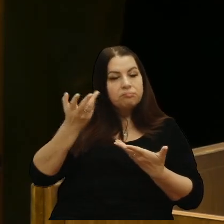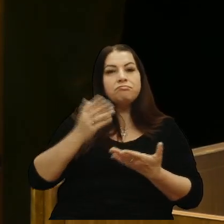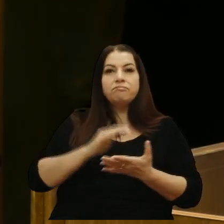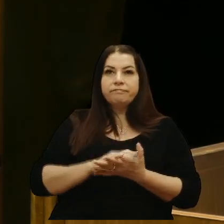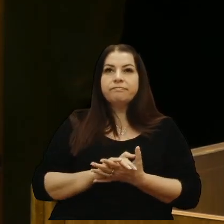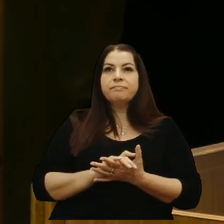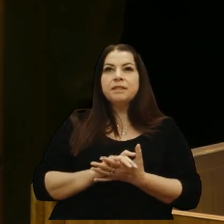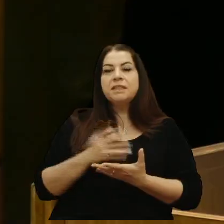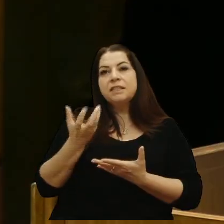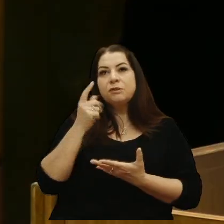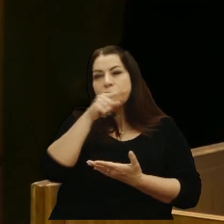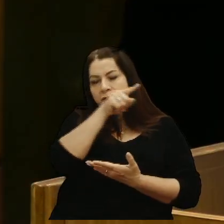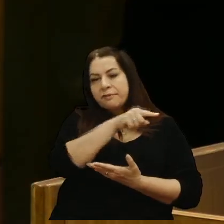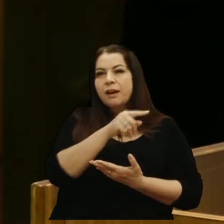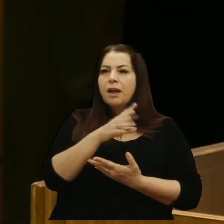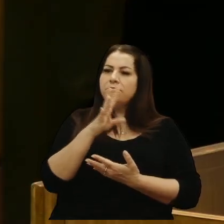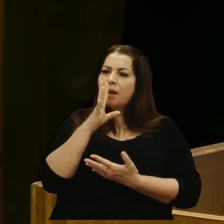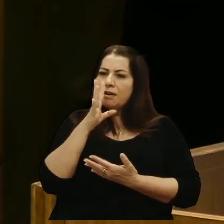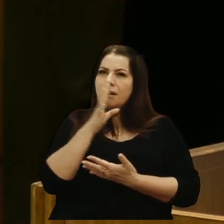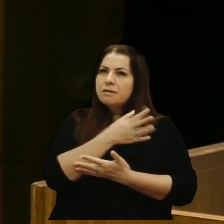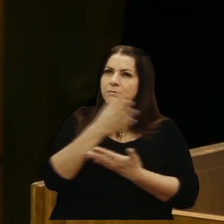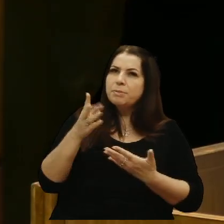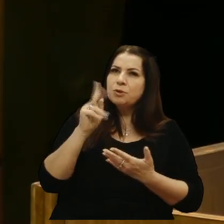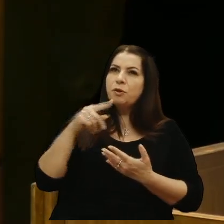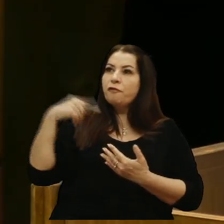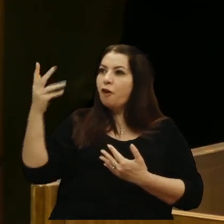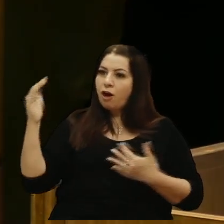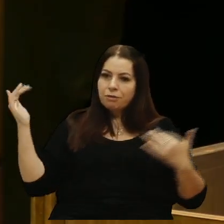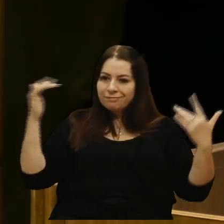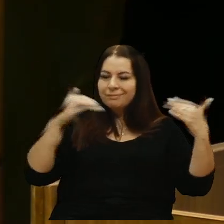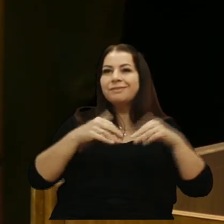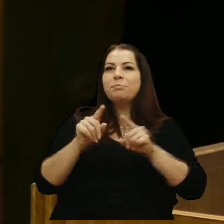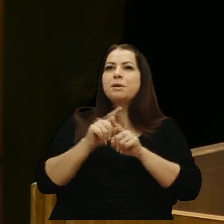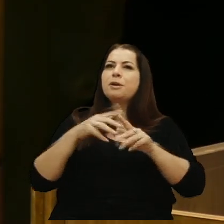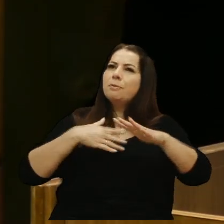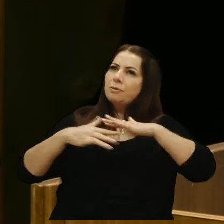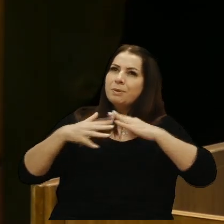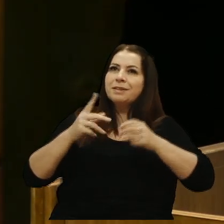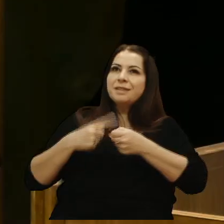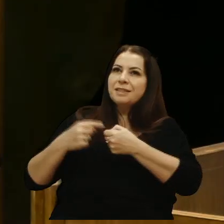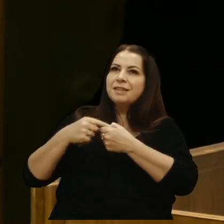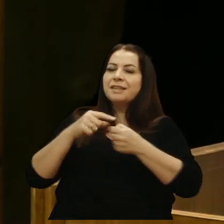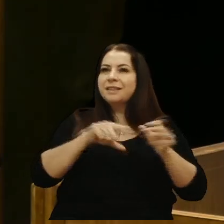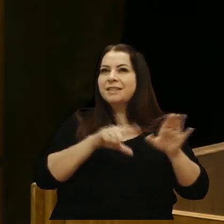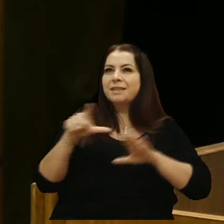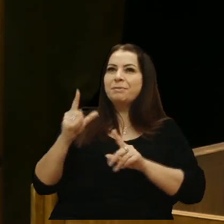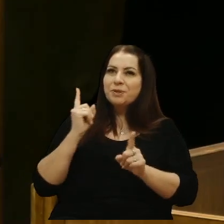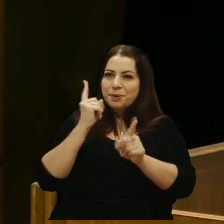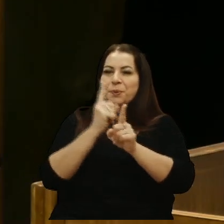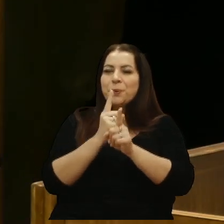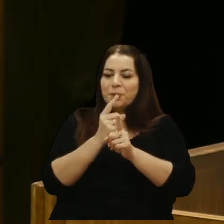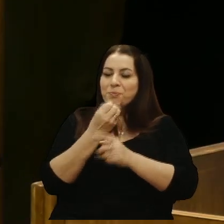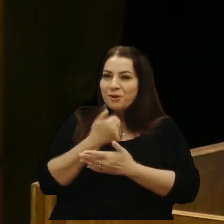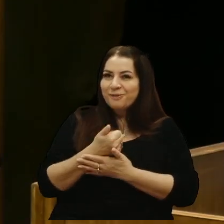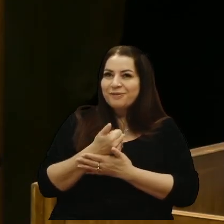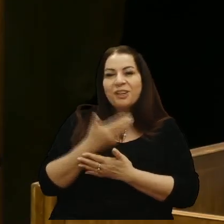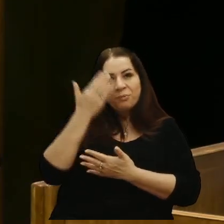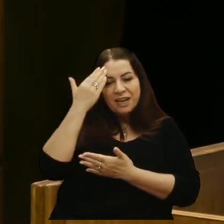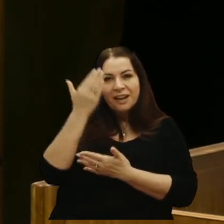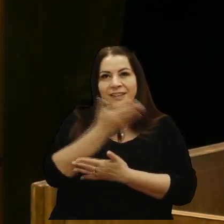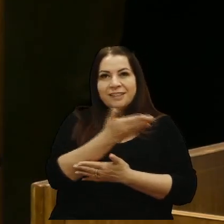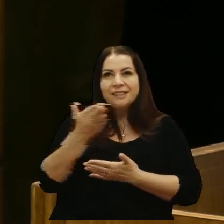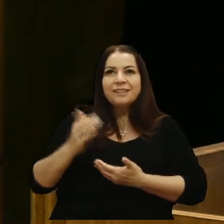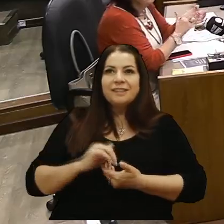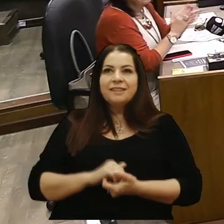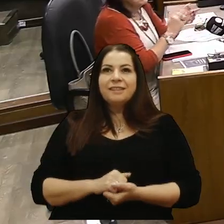e queremos que você vá lá e prestigie o pessoal que vem de fora também e que movimenta a cidade na Semana da Cruzada. Tá bom, gente? Muito obrigado.